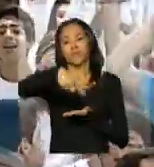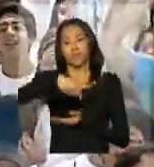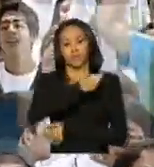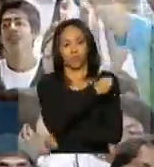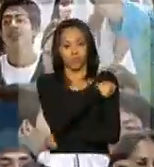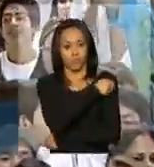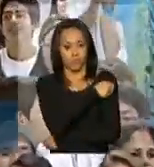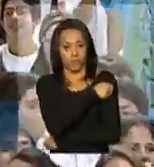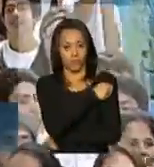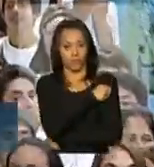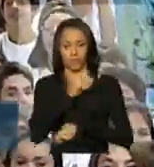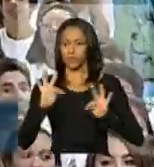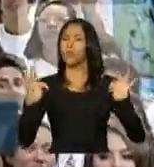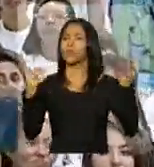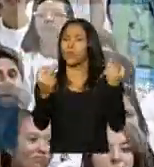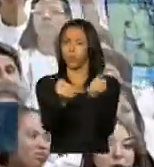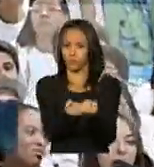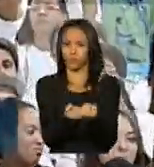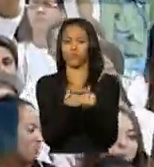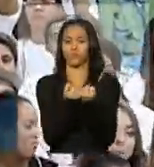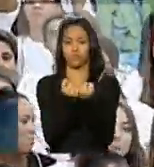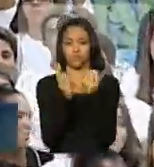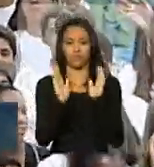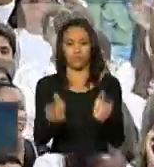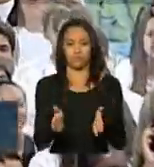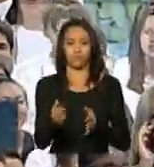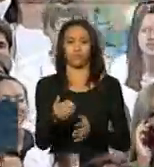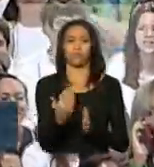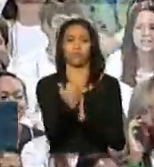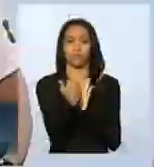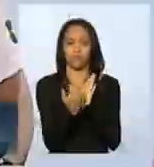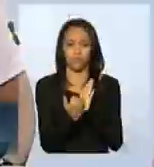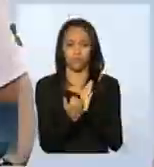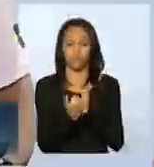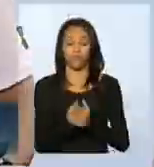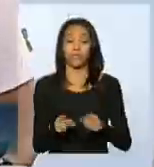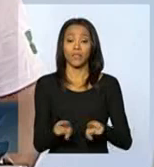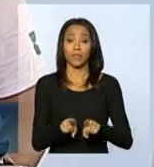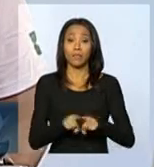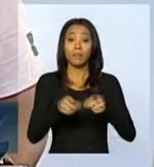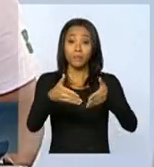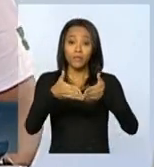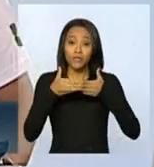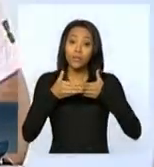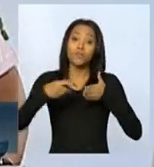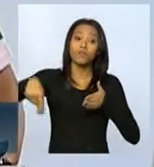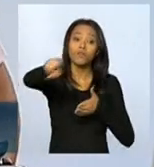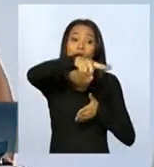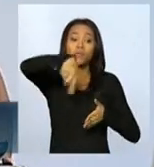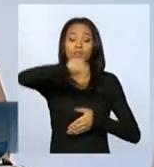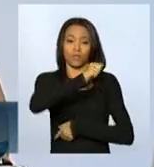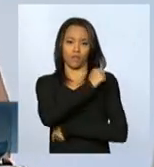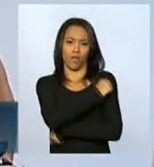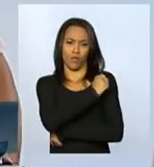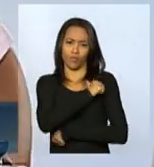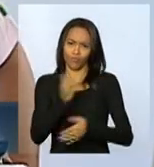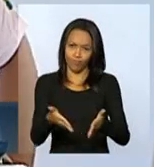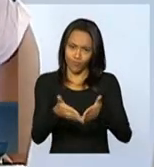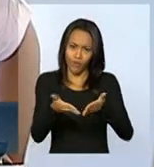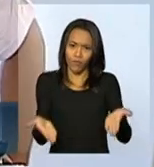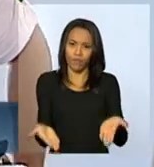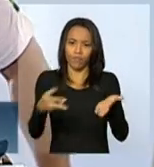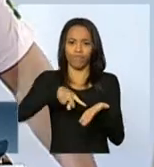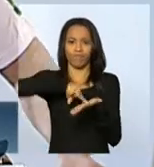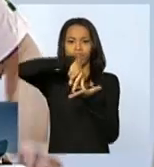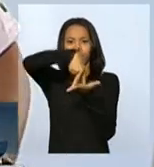consecutivamente por todos os formandos do Pronatec. Solicitamos aos formandos que se coloquem em